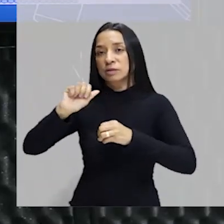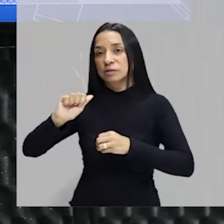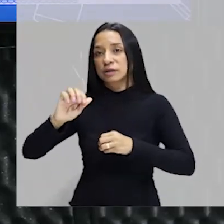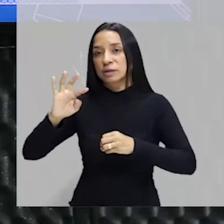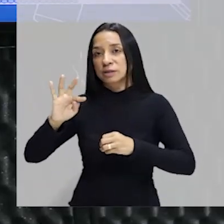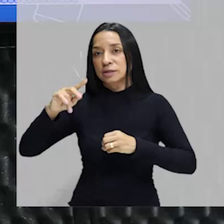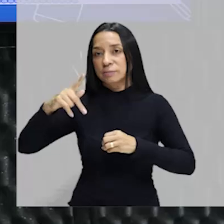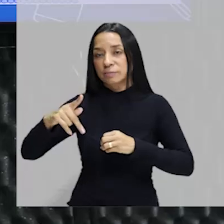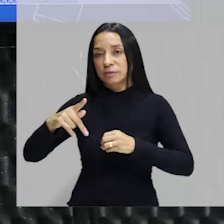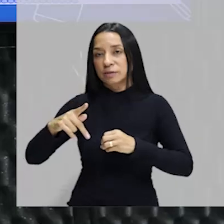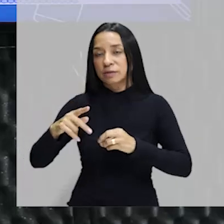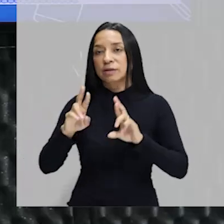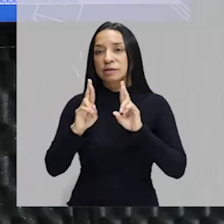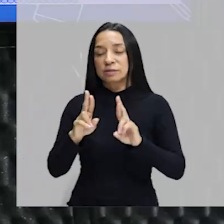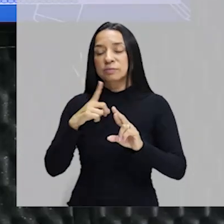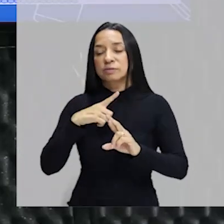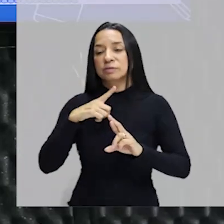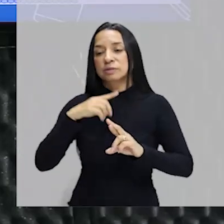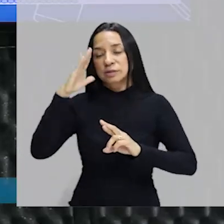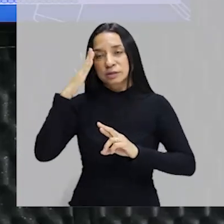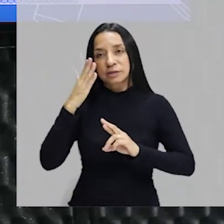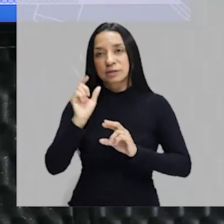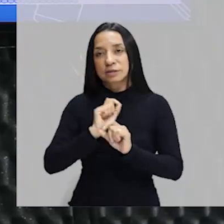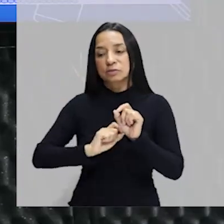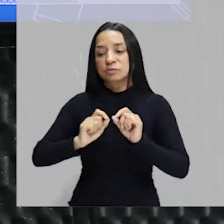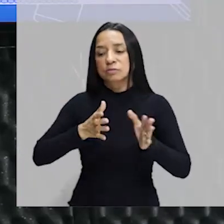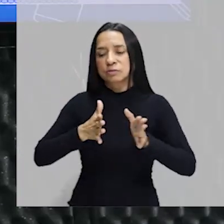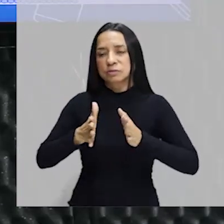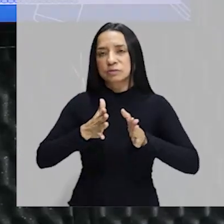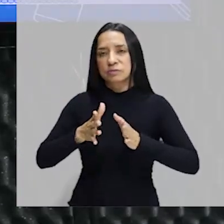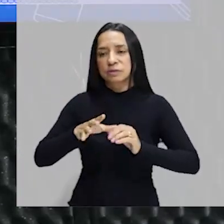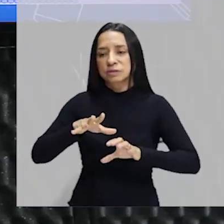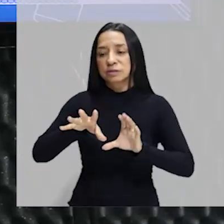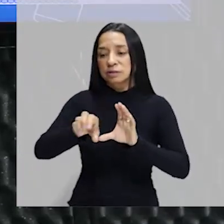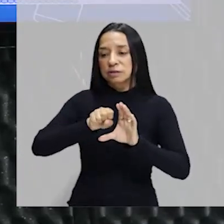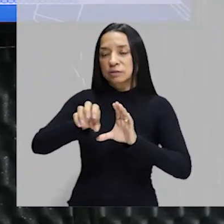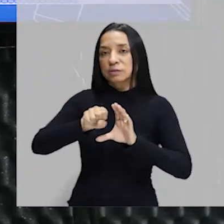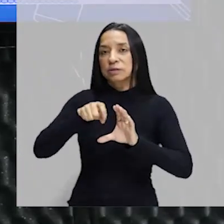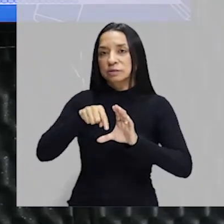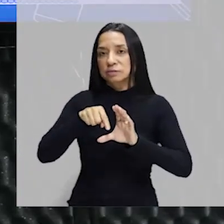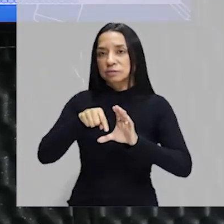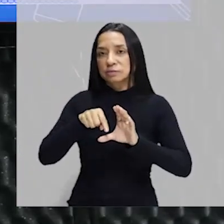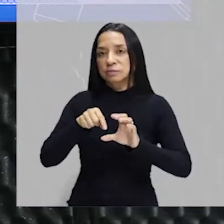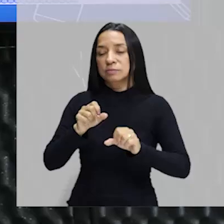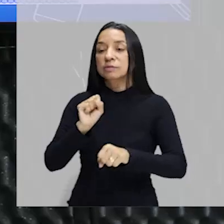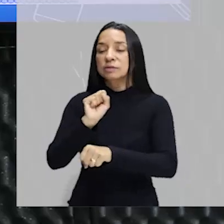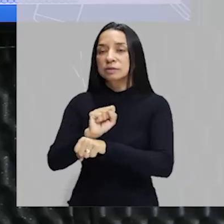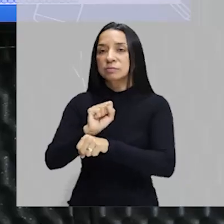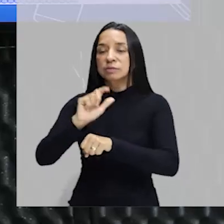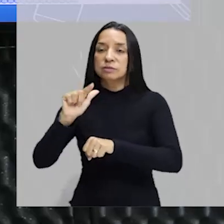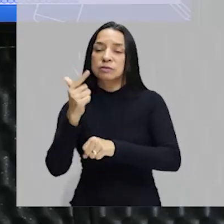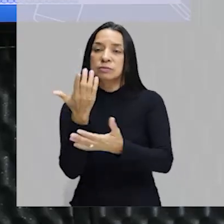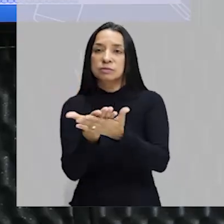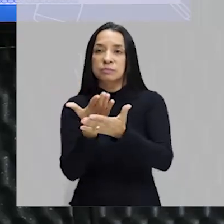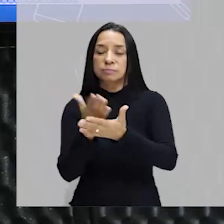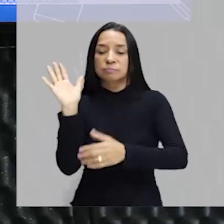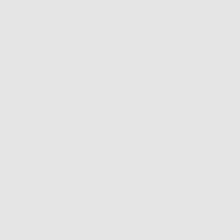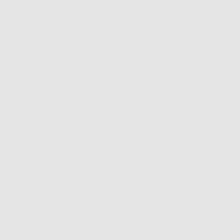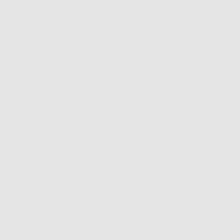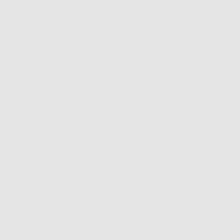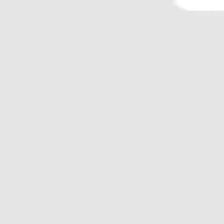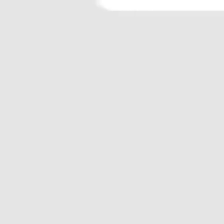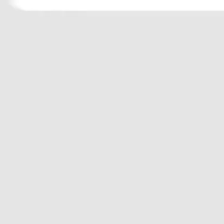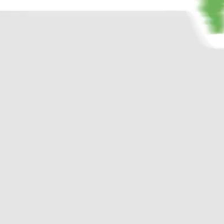de elétrons. Então eu espero que vocês tenham entendido aqui as fases da respiração celular. Eu aguardo vocês na próxima aula. Tchau, tchau.